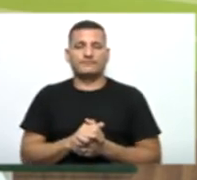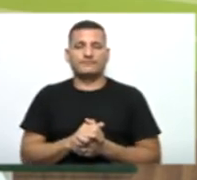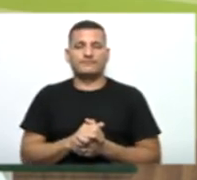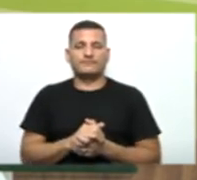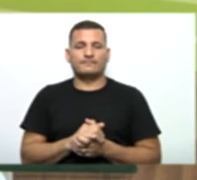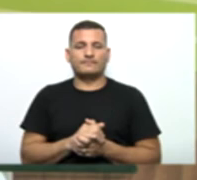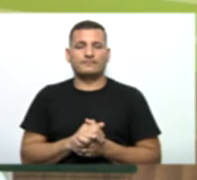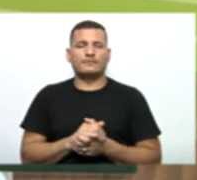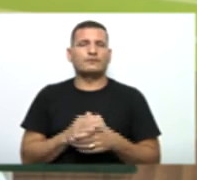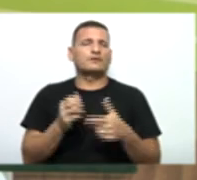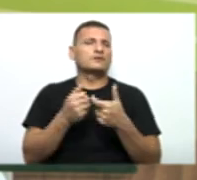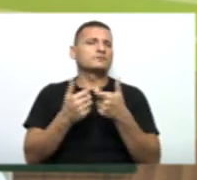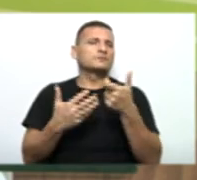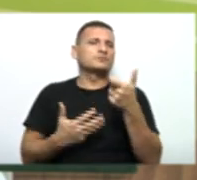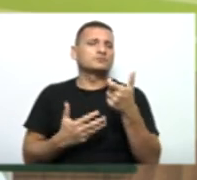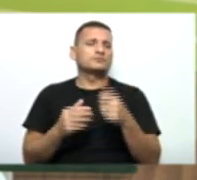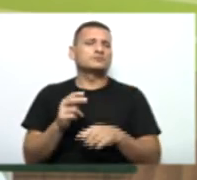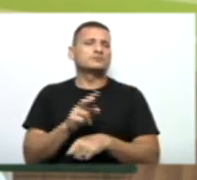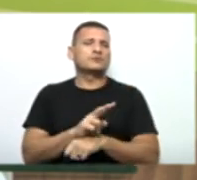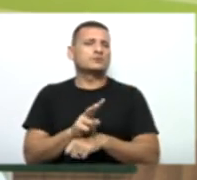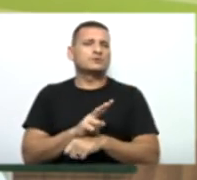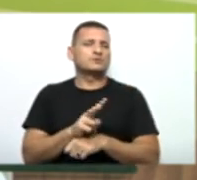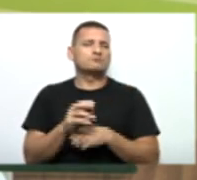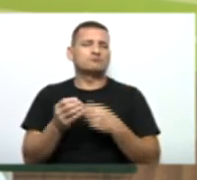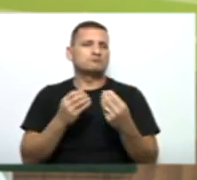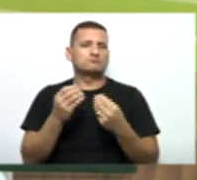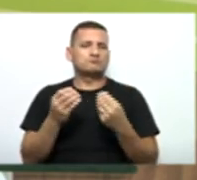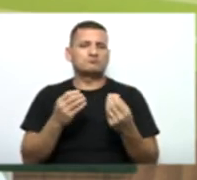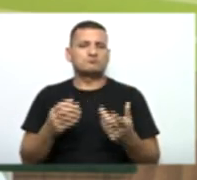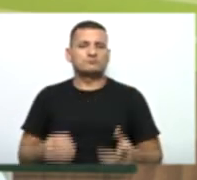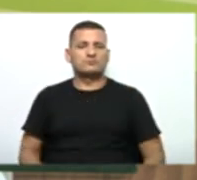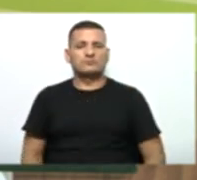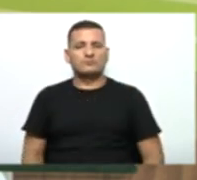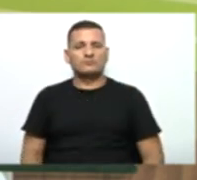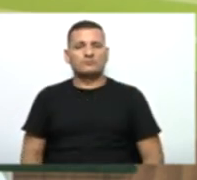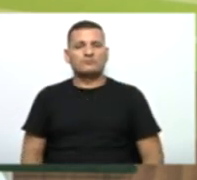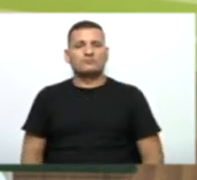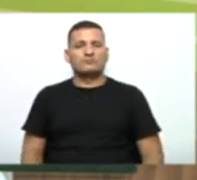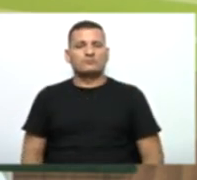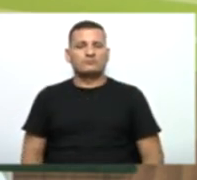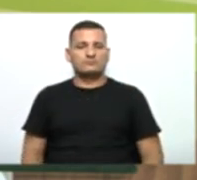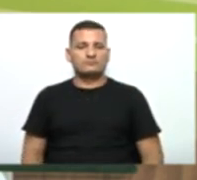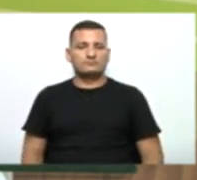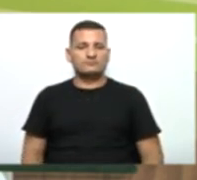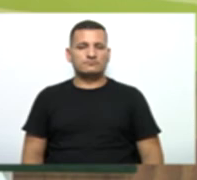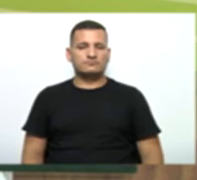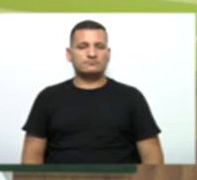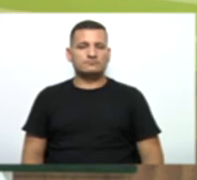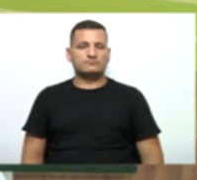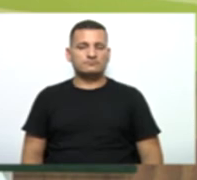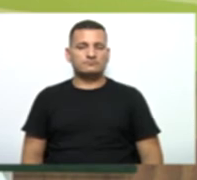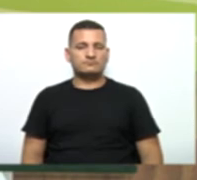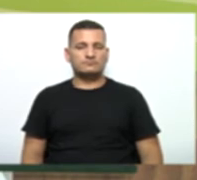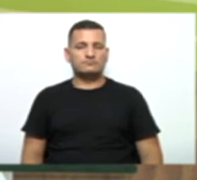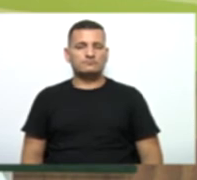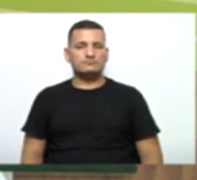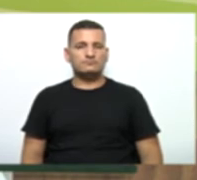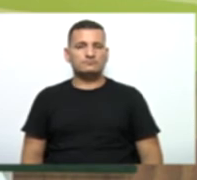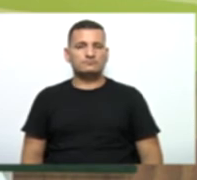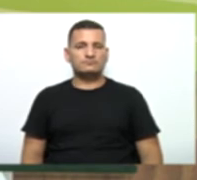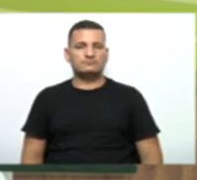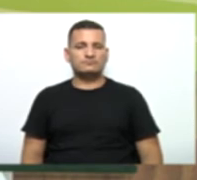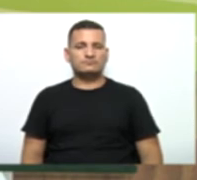na segurança. Eu acho que você pode voltar no código que já estava ali feito. Vamos voltar